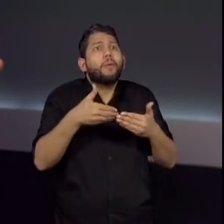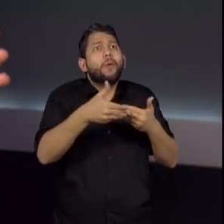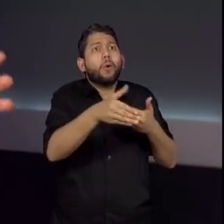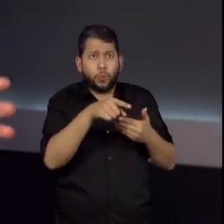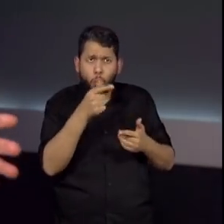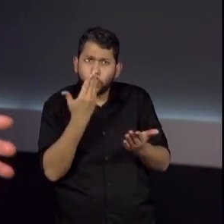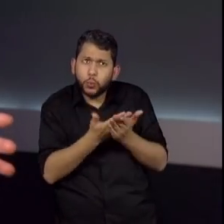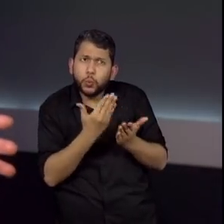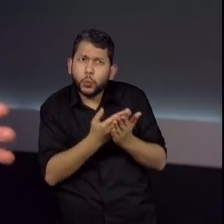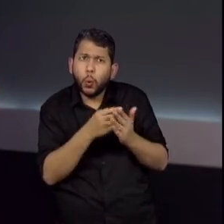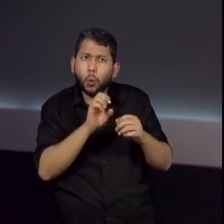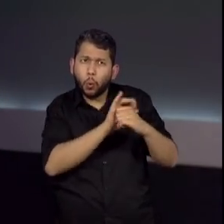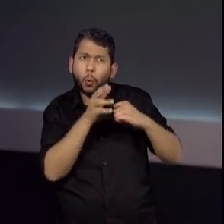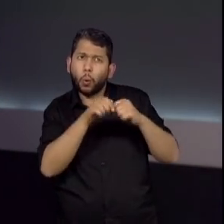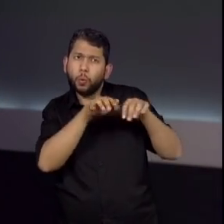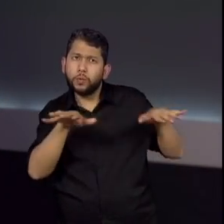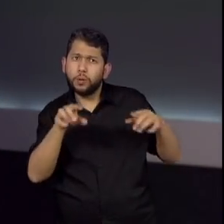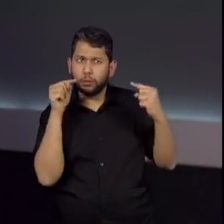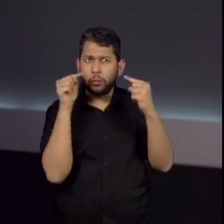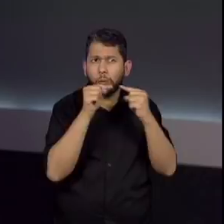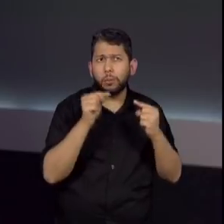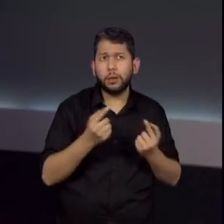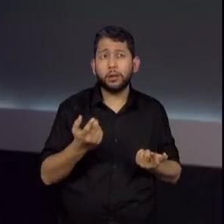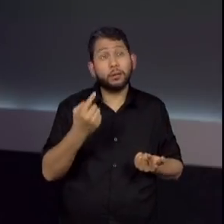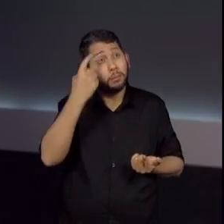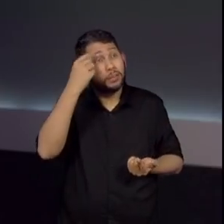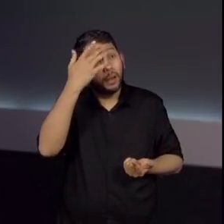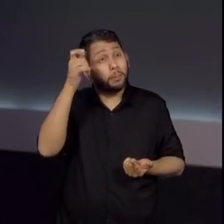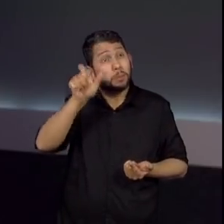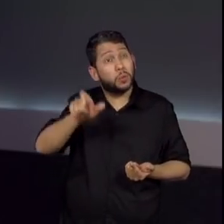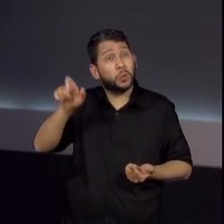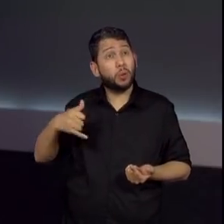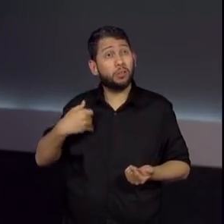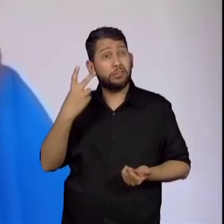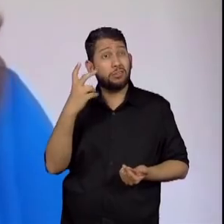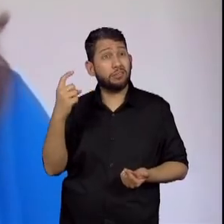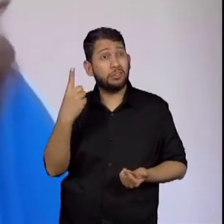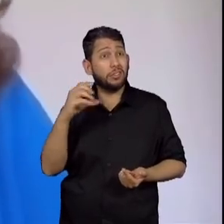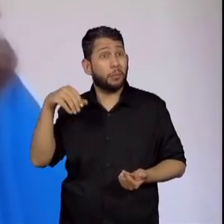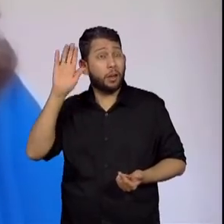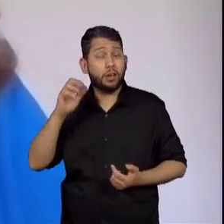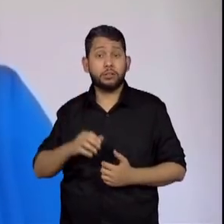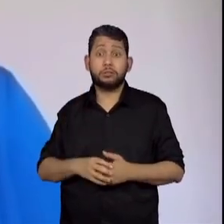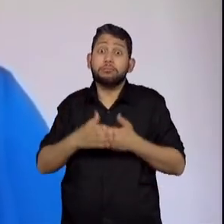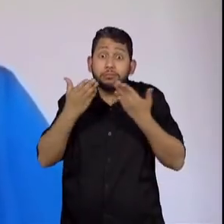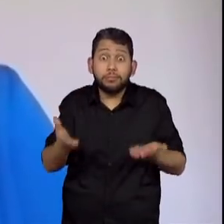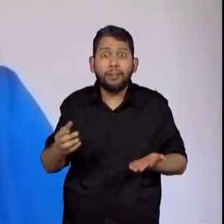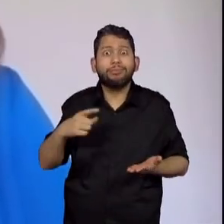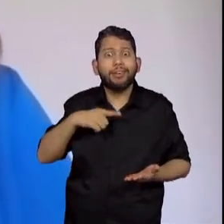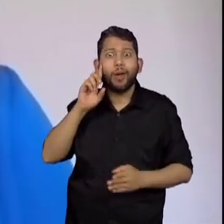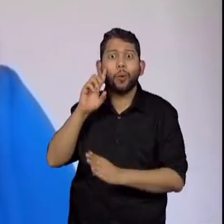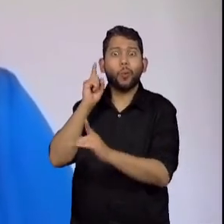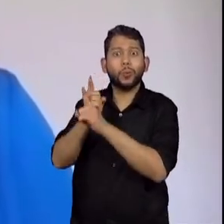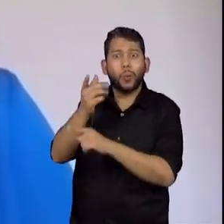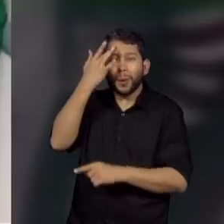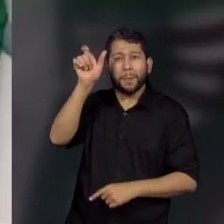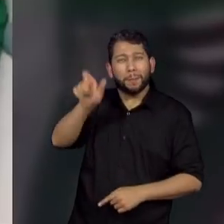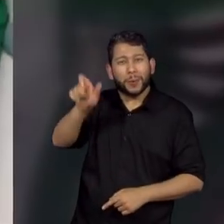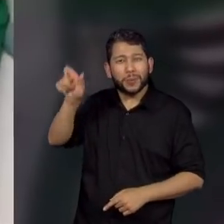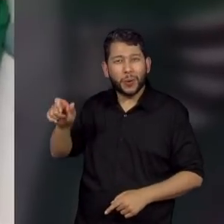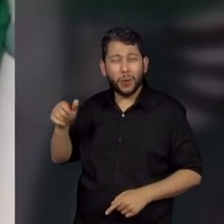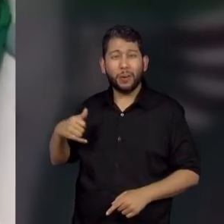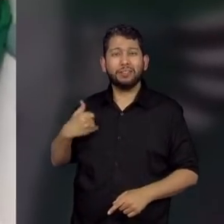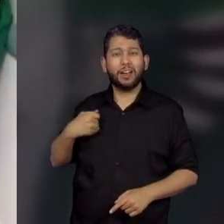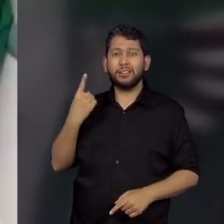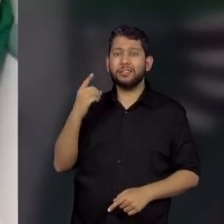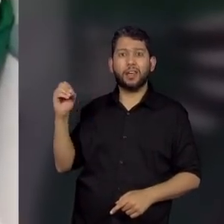disso, relacionando com esses centenários que sobreviveram à doença? Essas pessoas têm um sistema imunológico mais resistente.